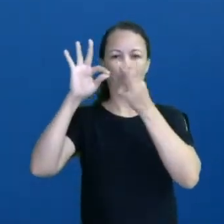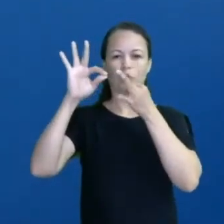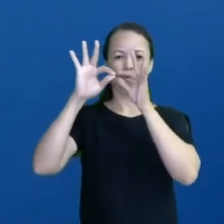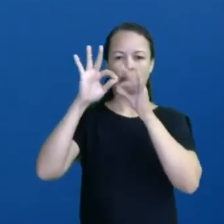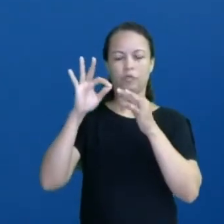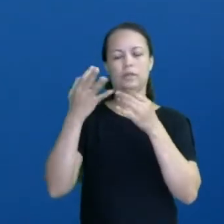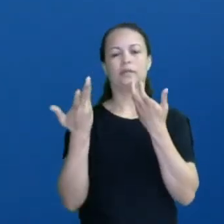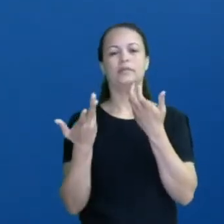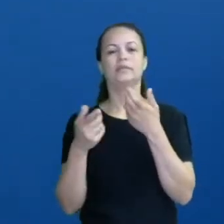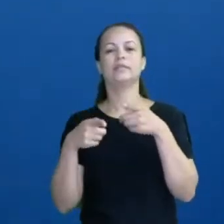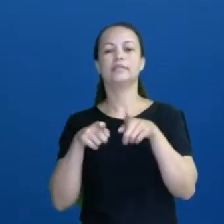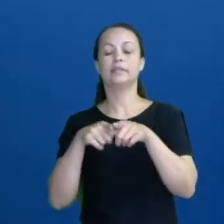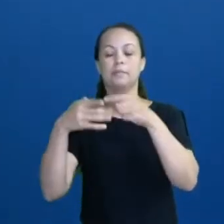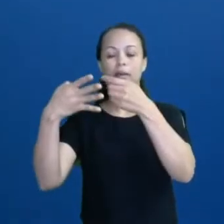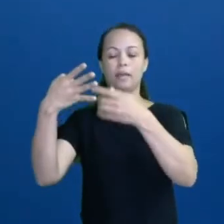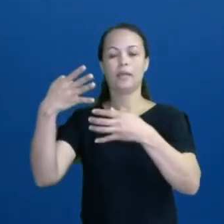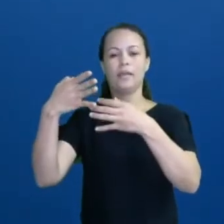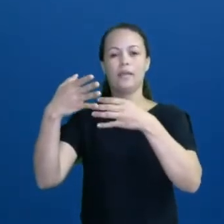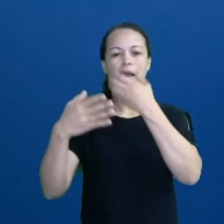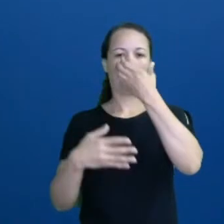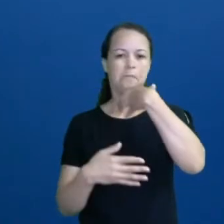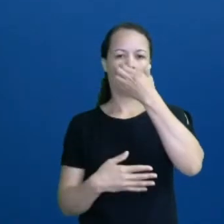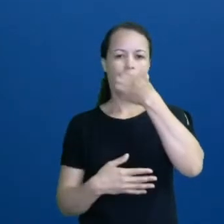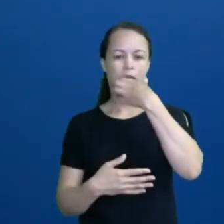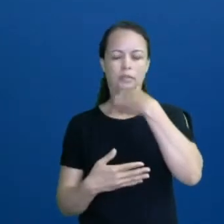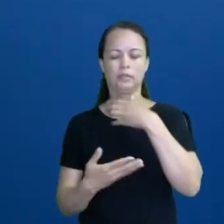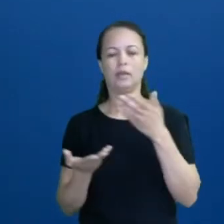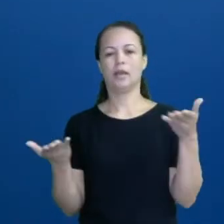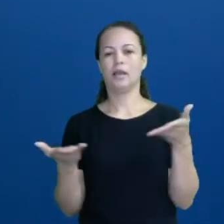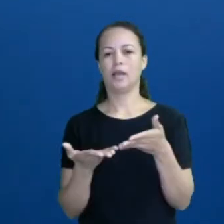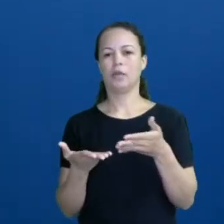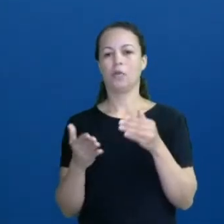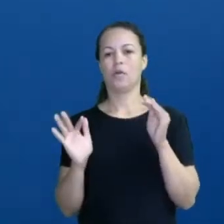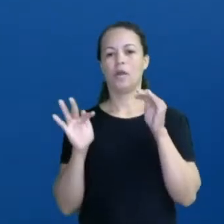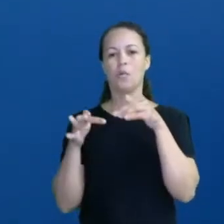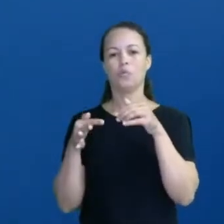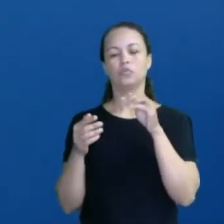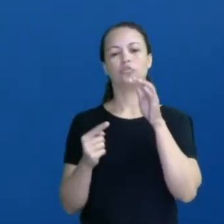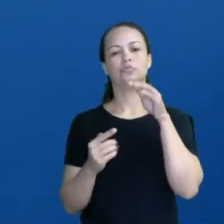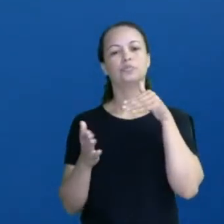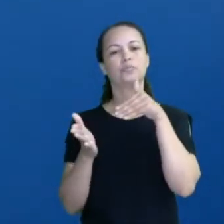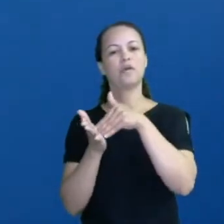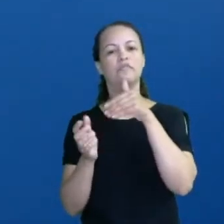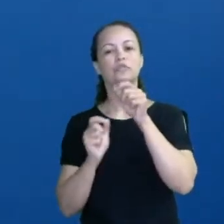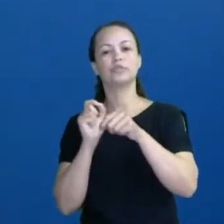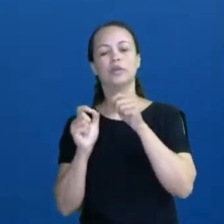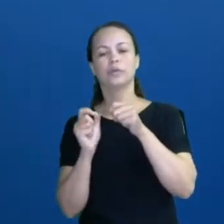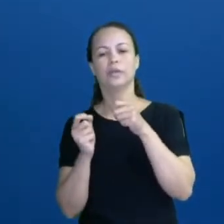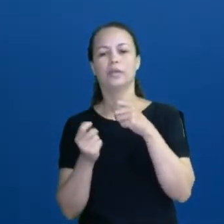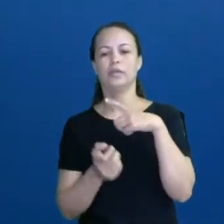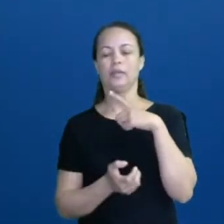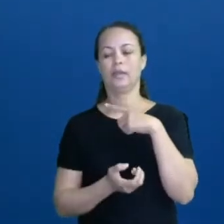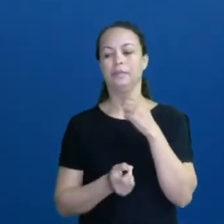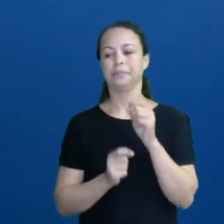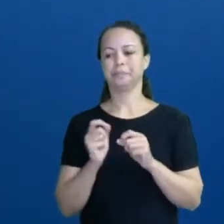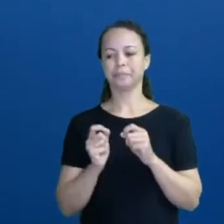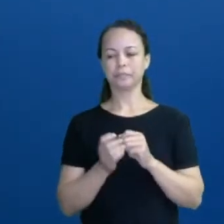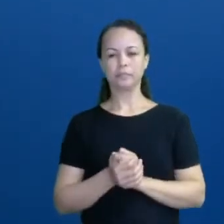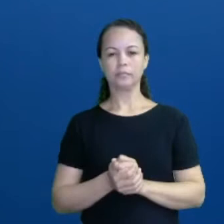listou a maçã e agora a gente vai listar a última fruta que tem na quitanda lá disponível, que é